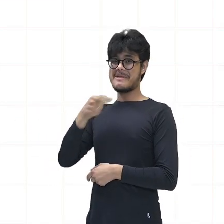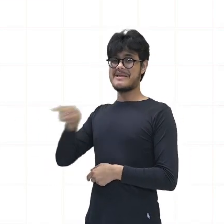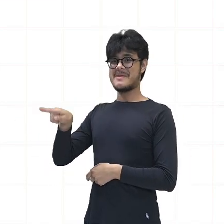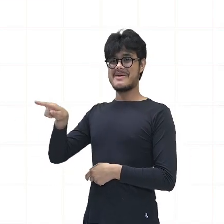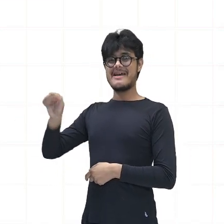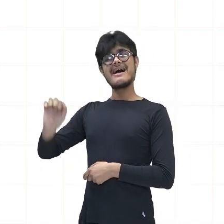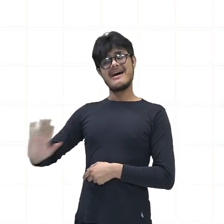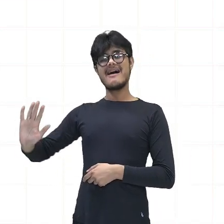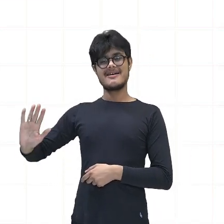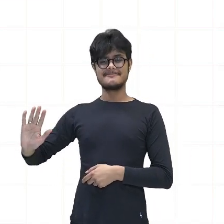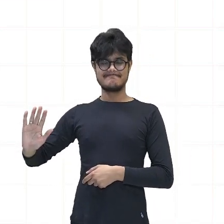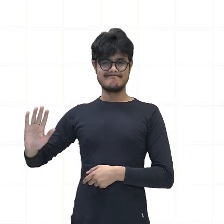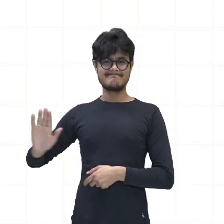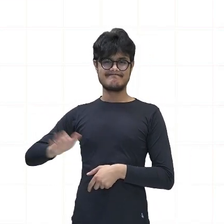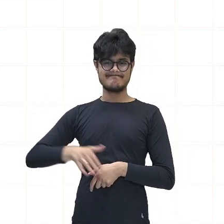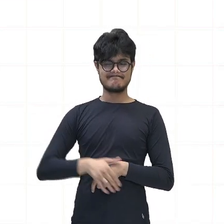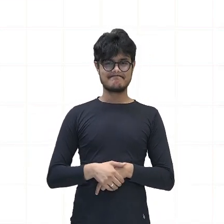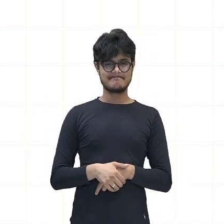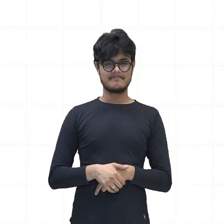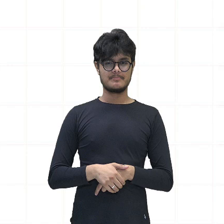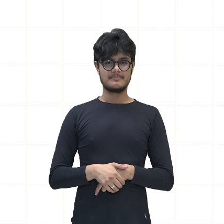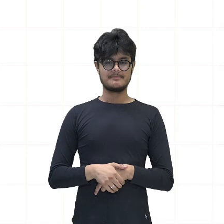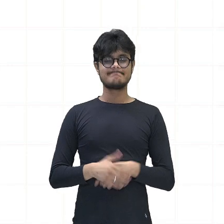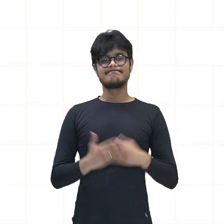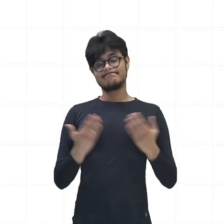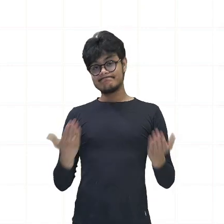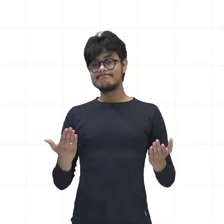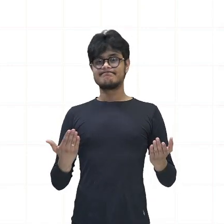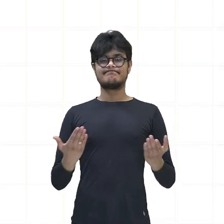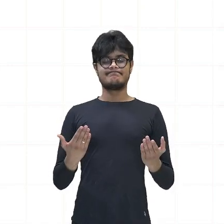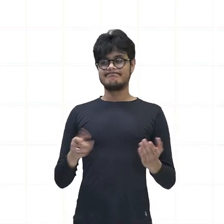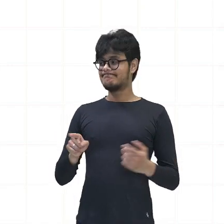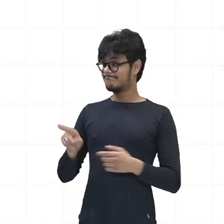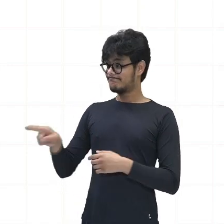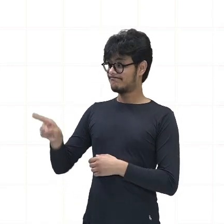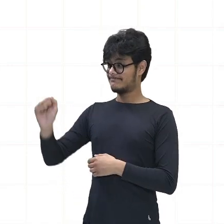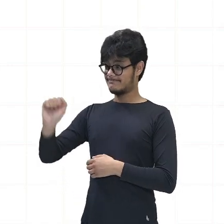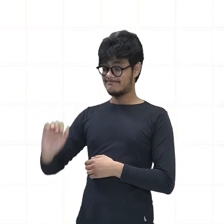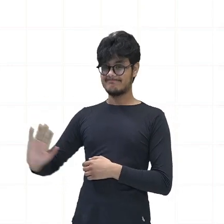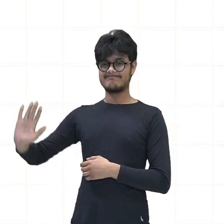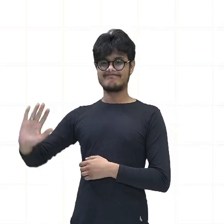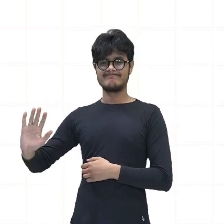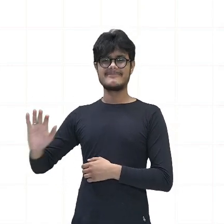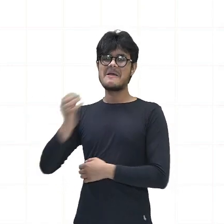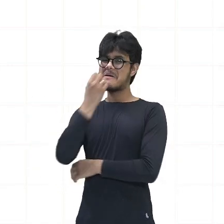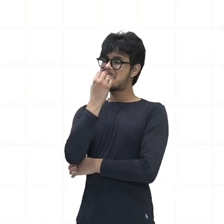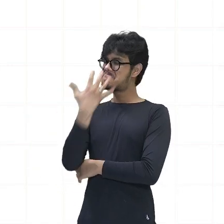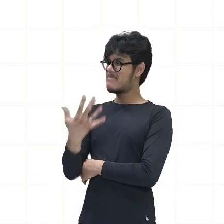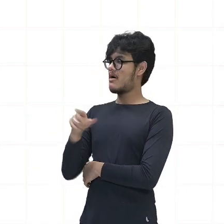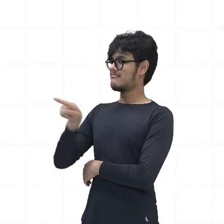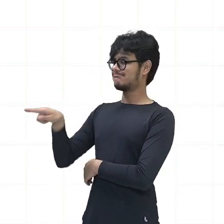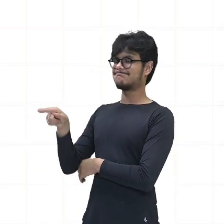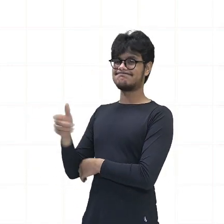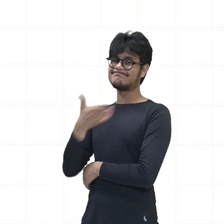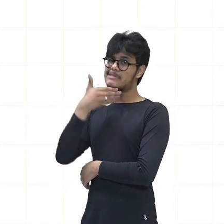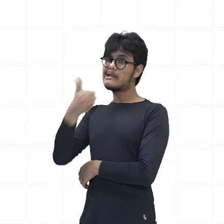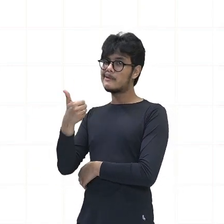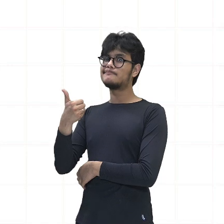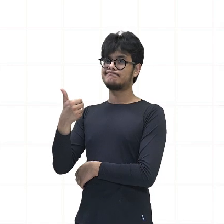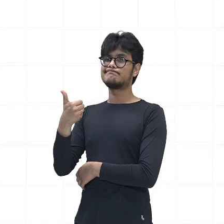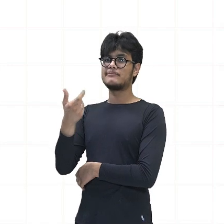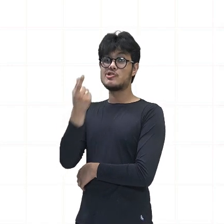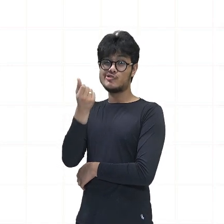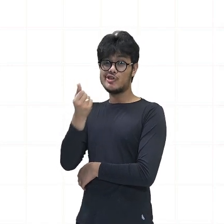ingleses e holandeses que tinham essas colônias lá. Então, a borracha lá dos asiáticos era de boa qualidade e mais barata do que a